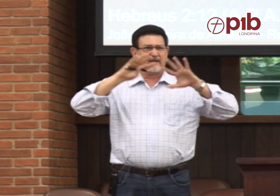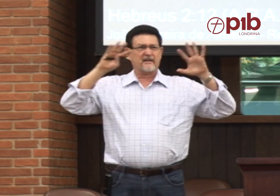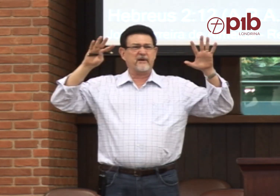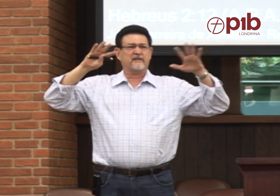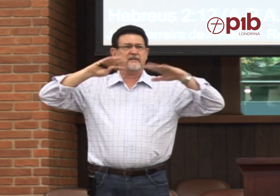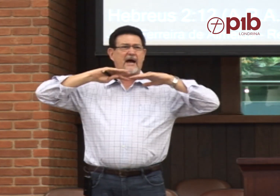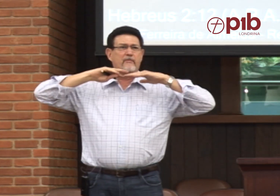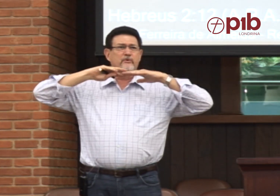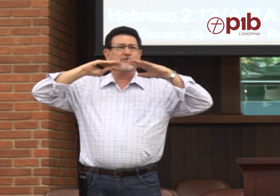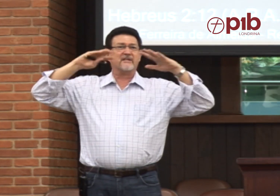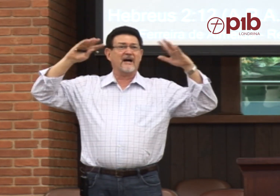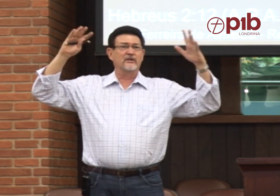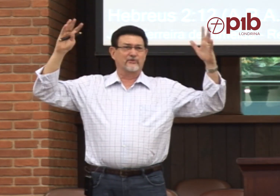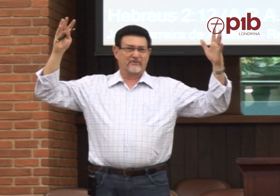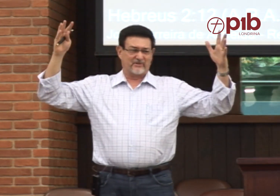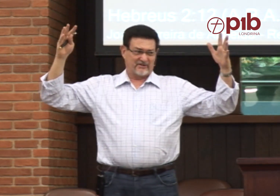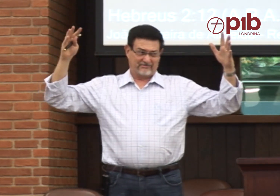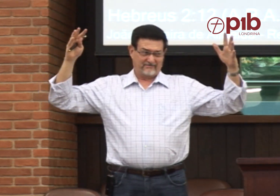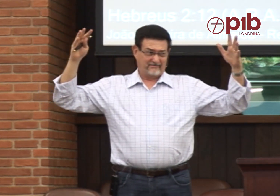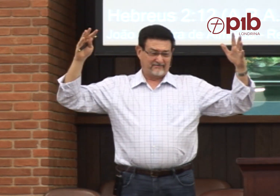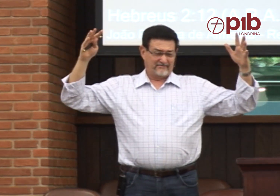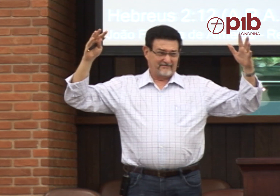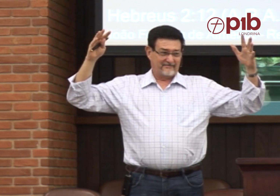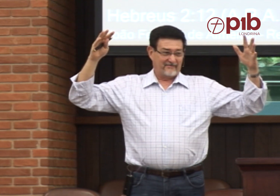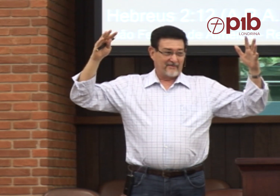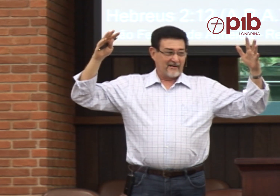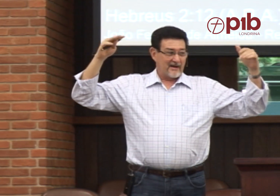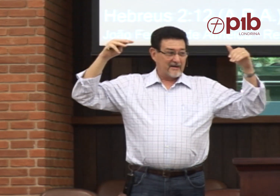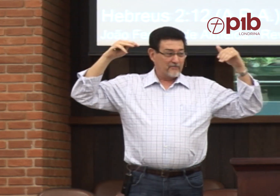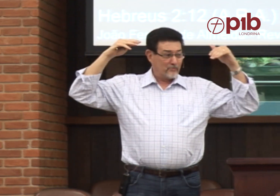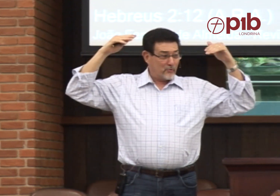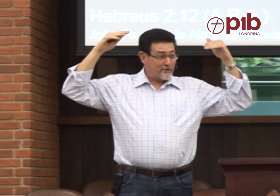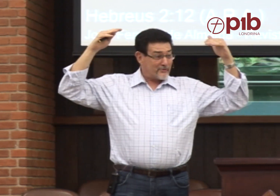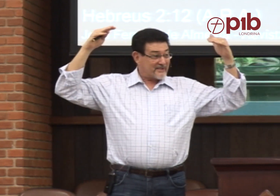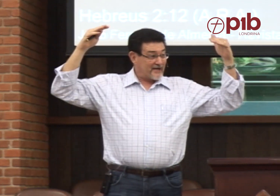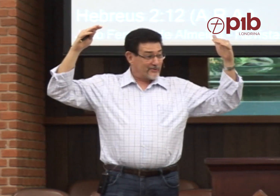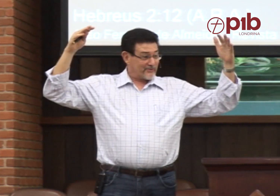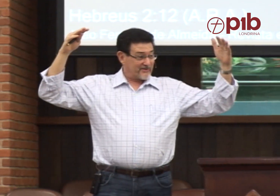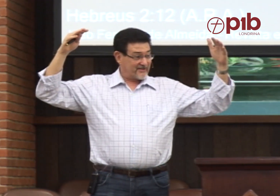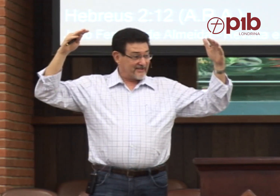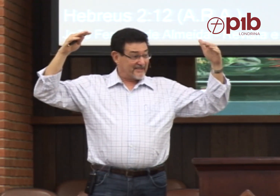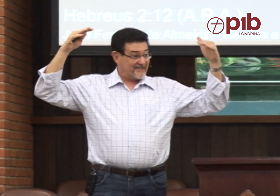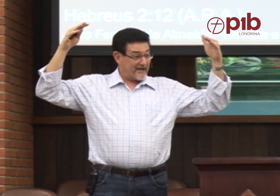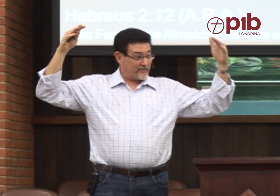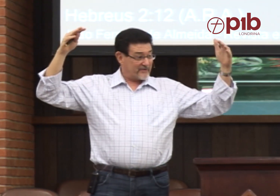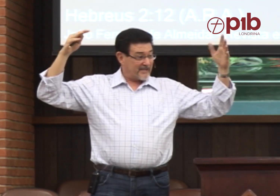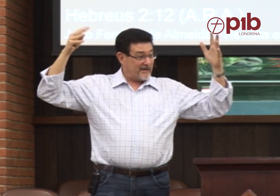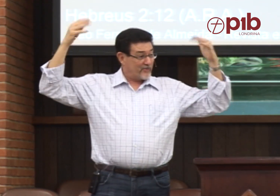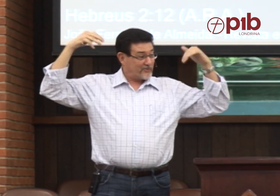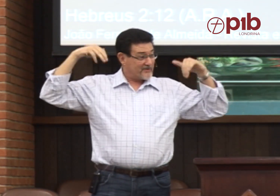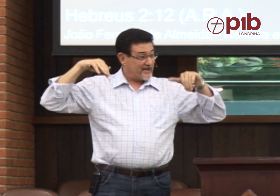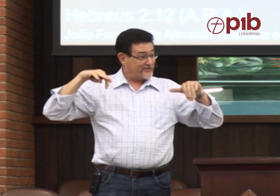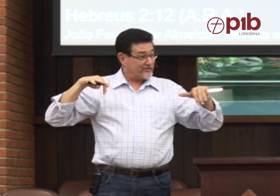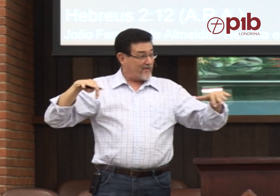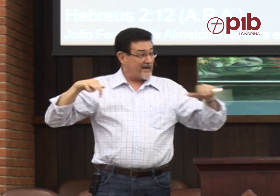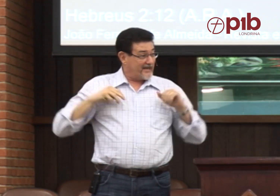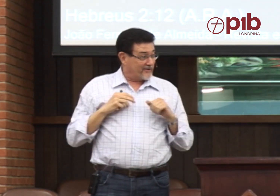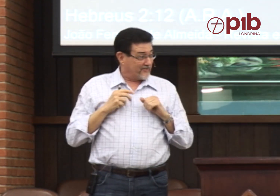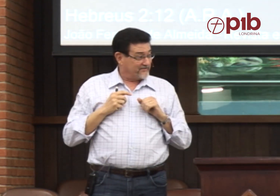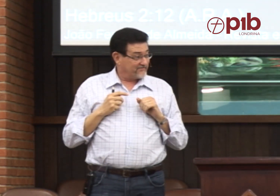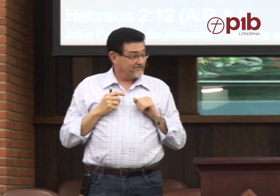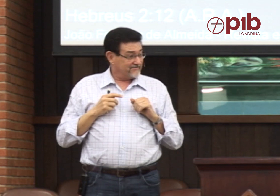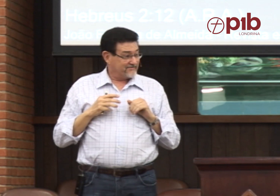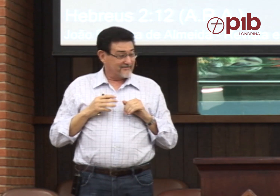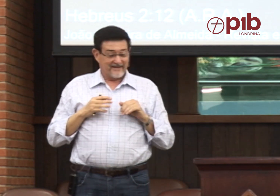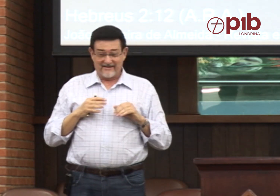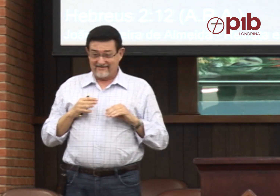certamente Há muitos anjos muitos anjos de Deus e muitos Anjos do